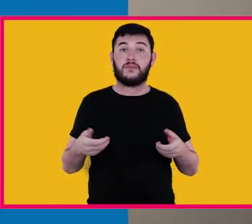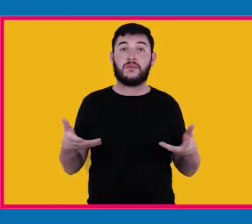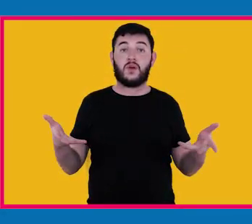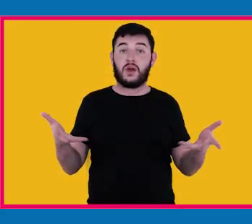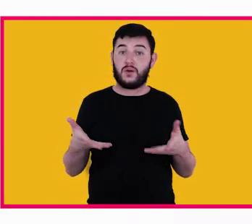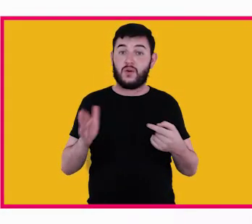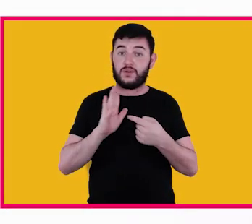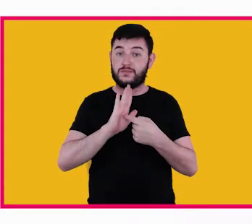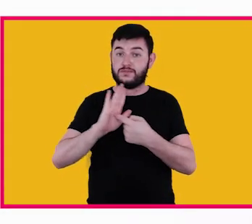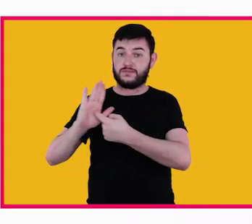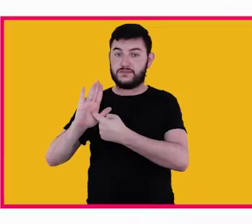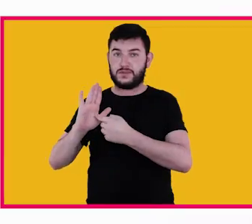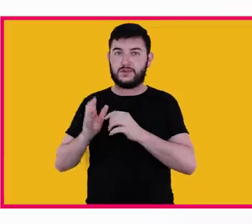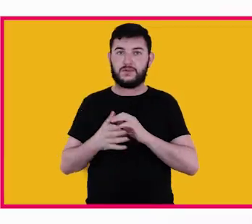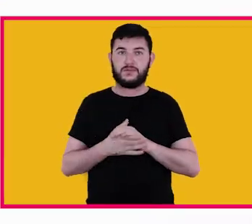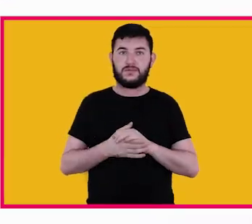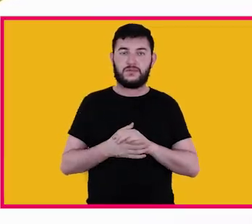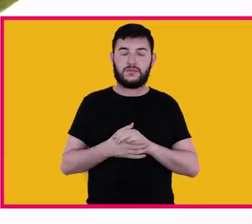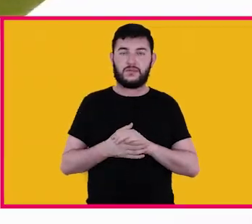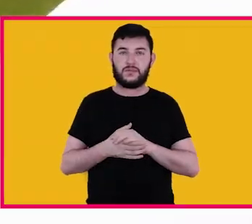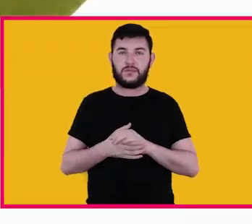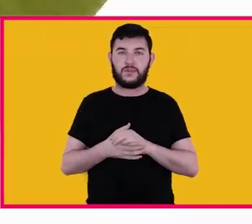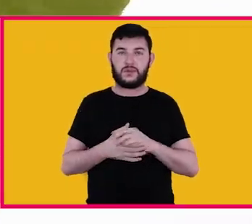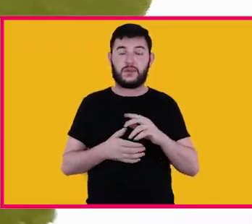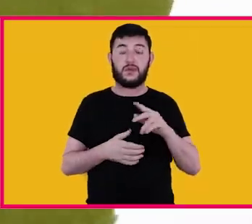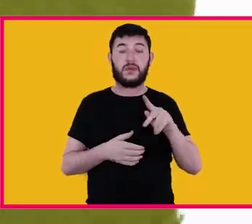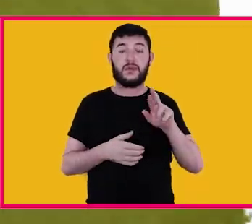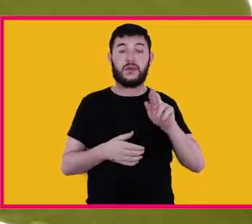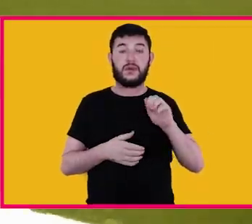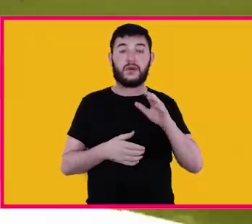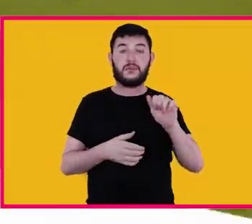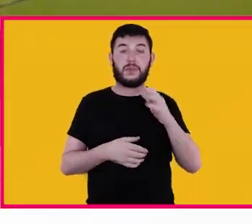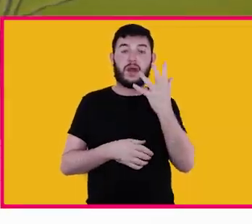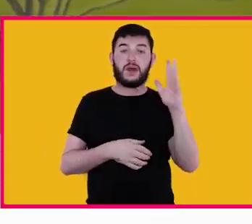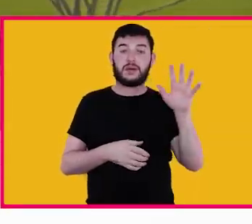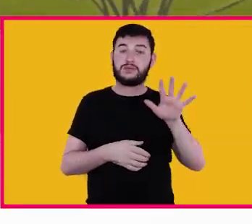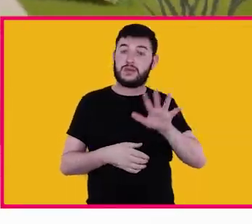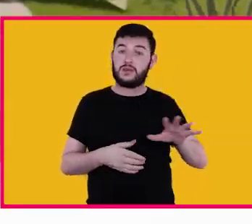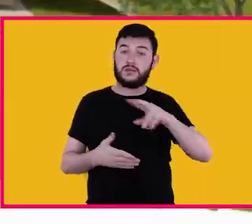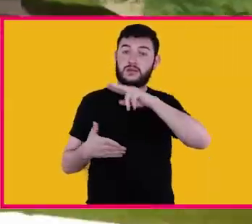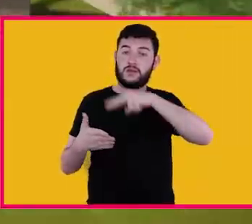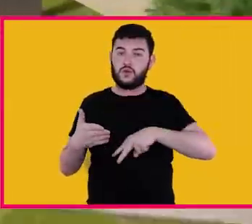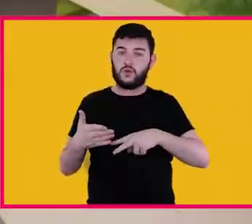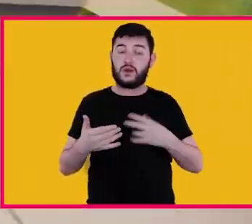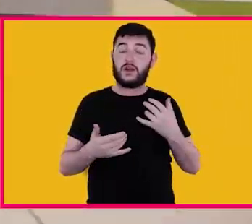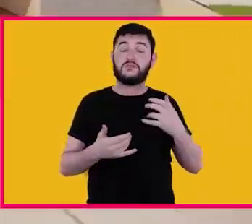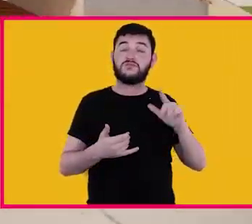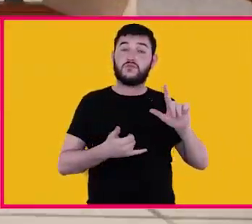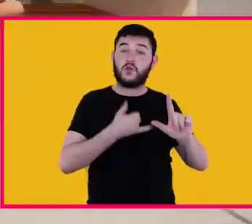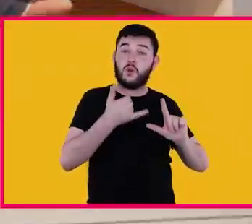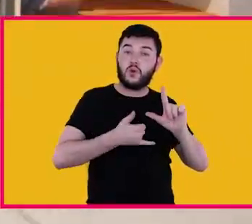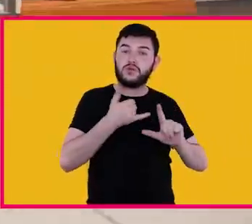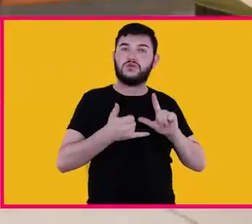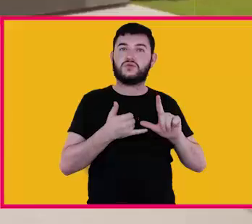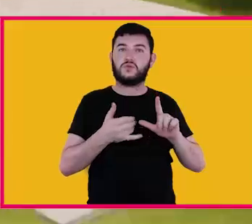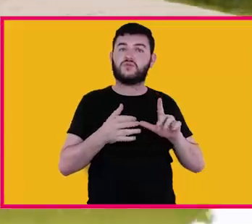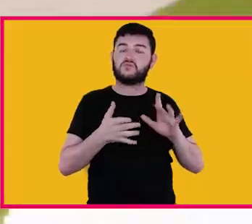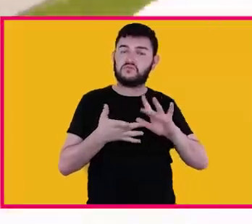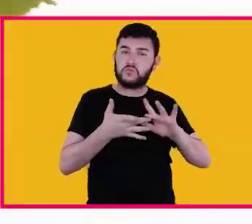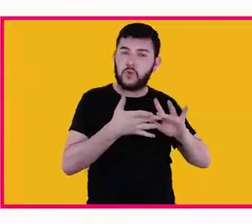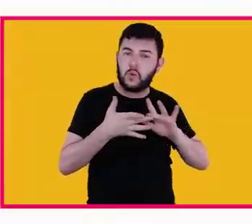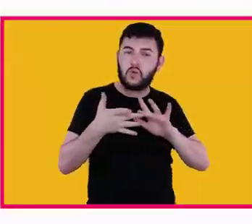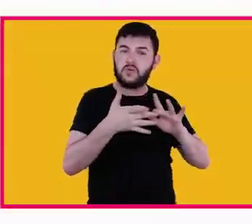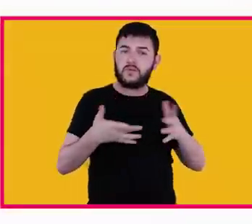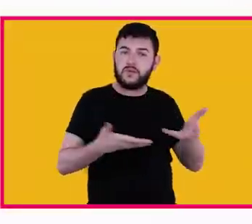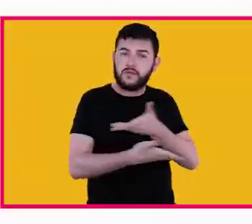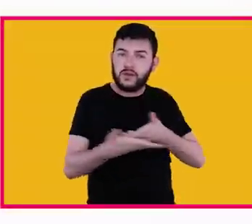um deles, as praças de leitura, por exemplo, foram pensadas como um espaço de convivência, lúdico, onde a leitura é integrada ao cotidiano. Ela possui alguns